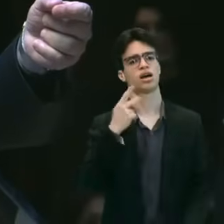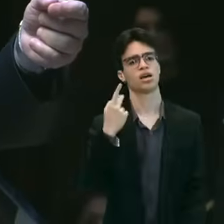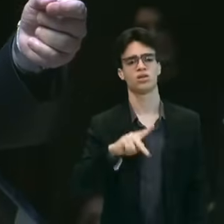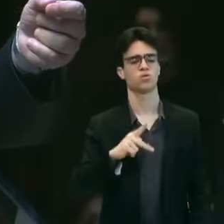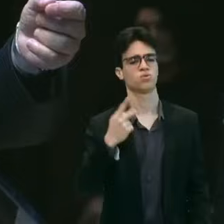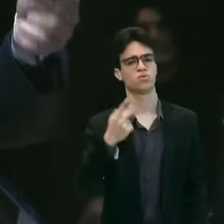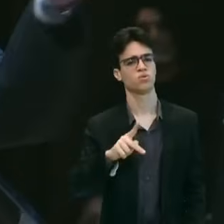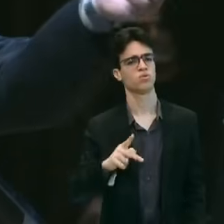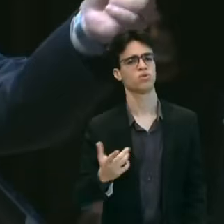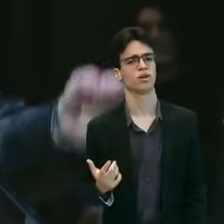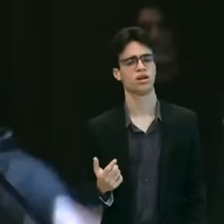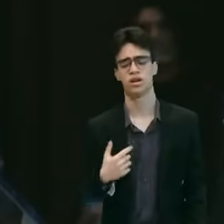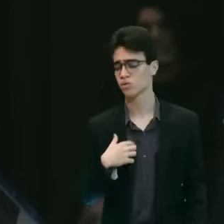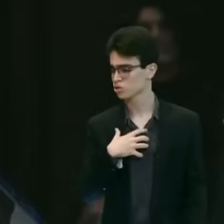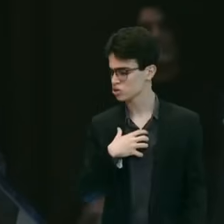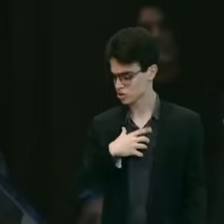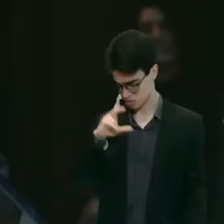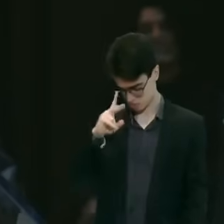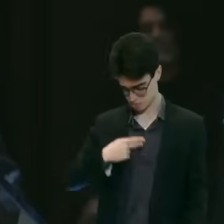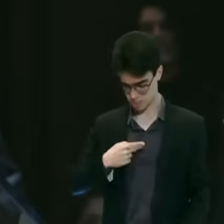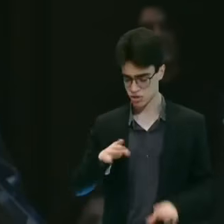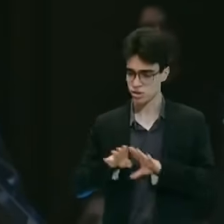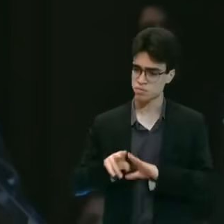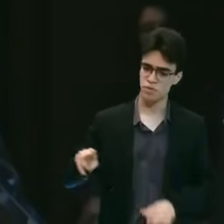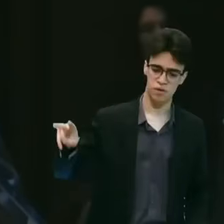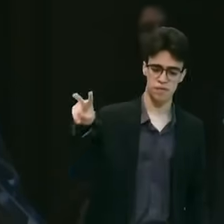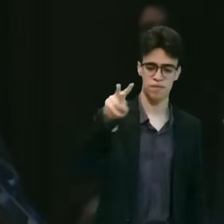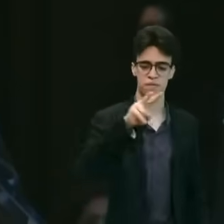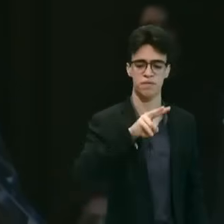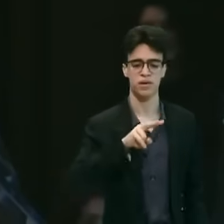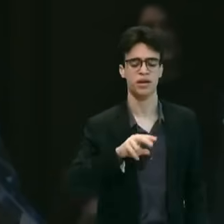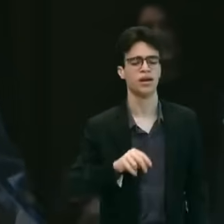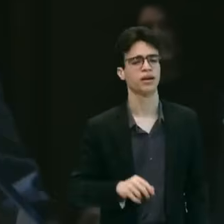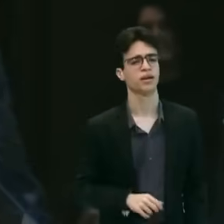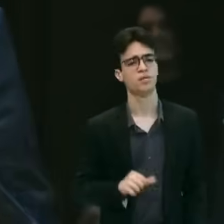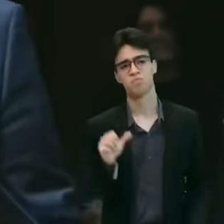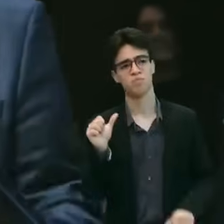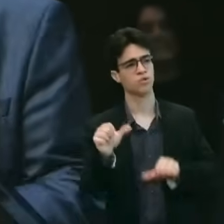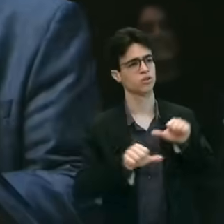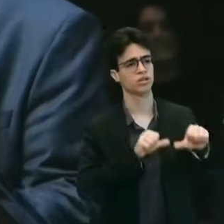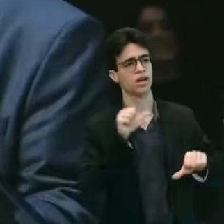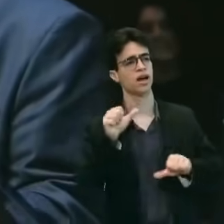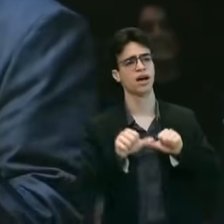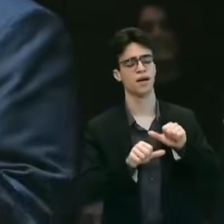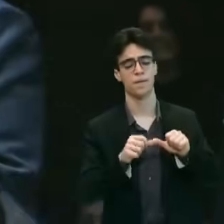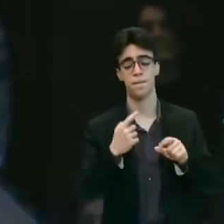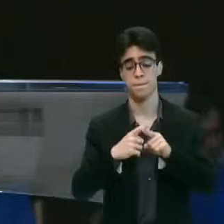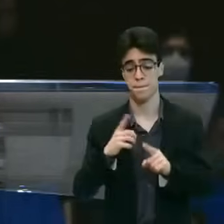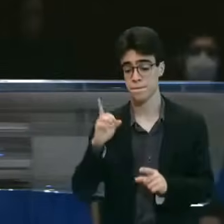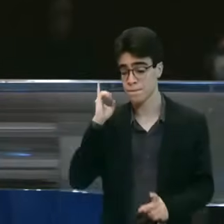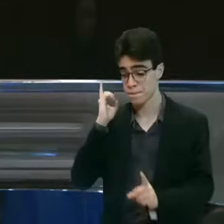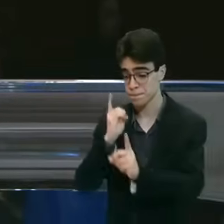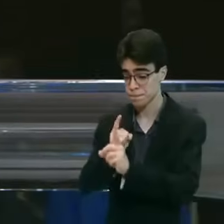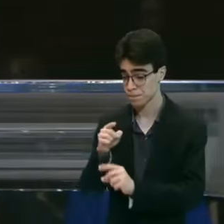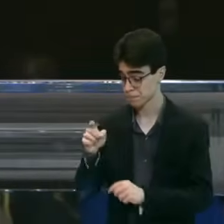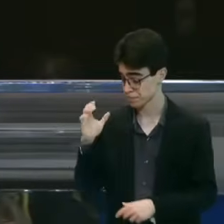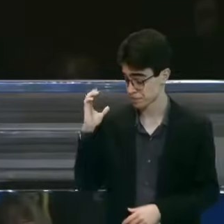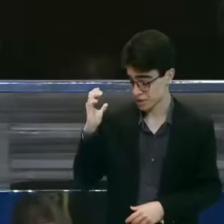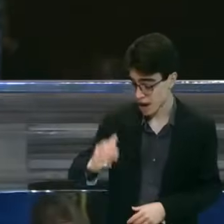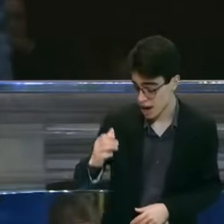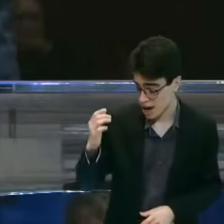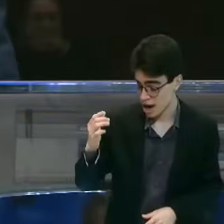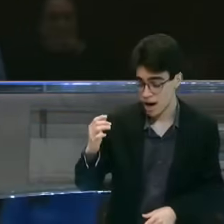mesmo e da vida que está à sua volta. Quando o Senhor se encontrou com Caim, eu acho